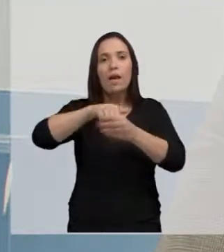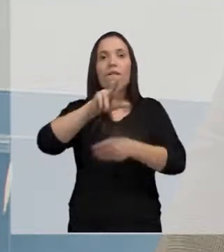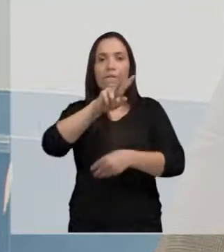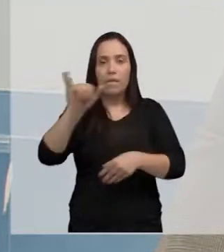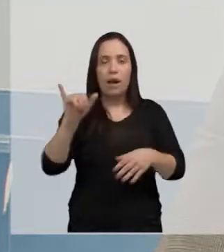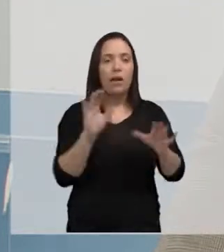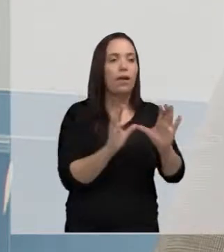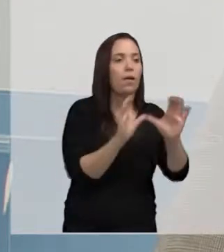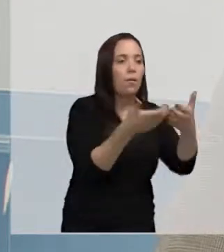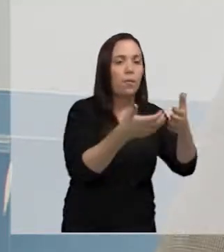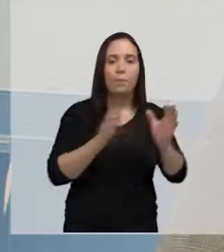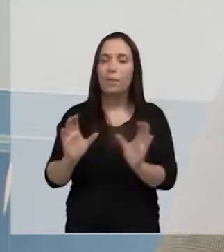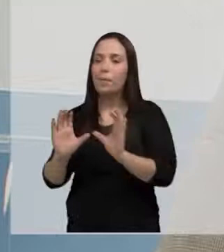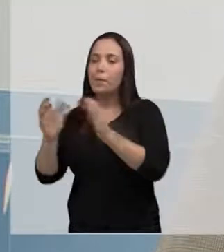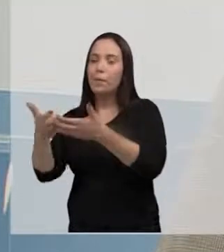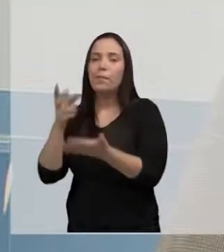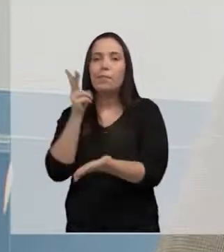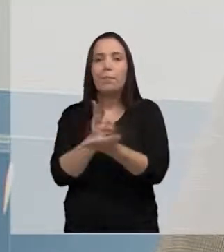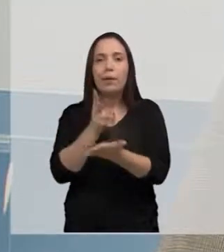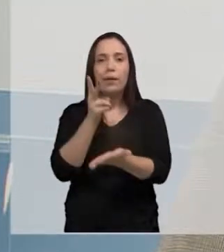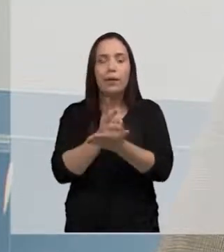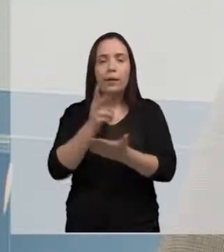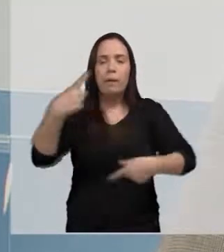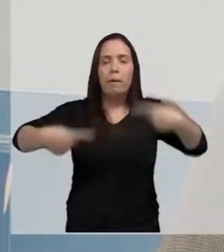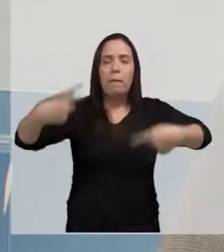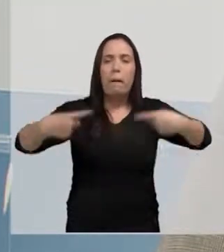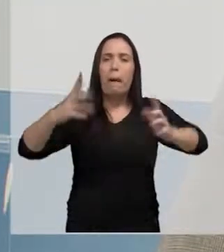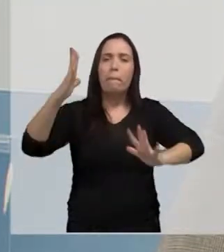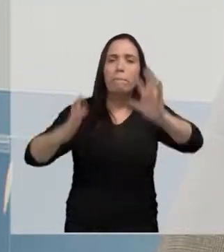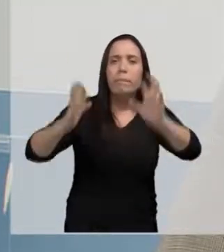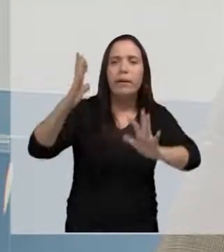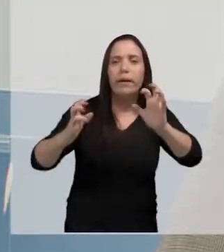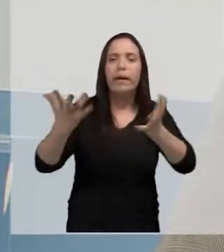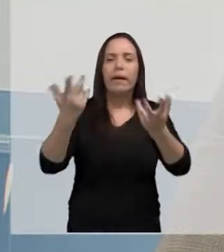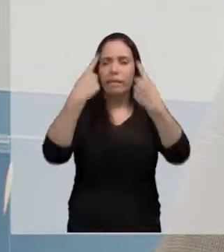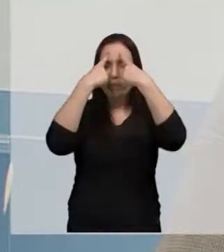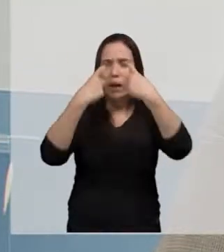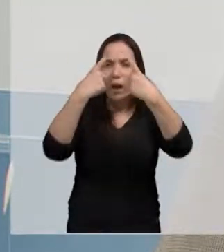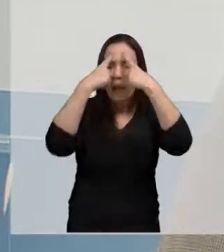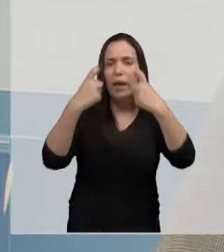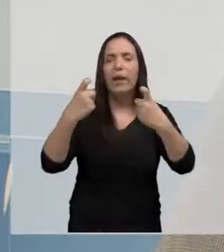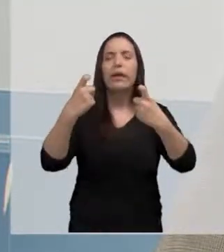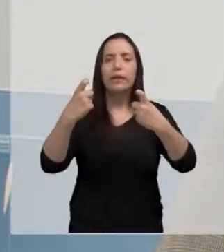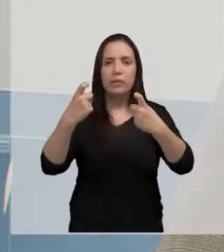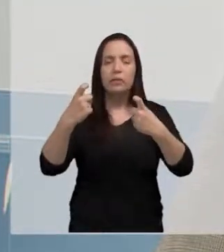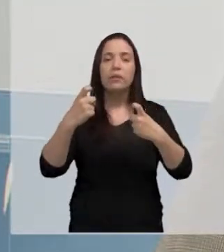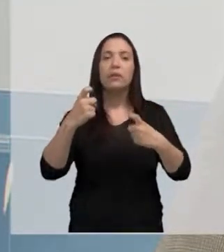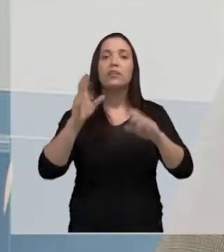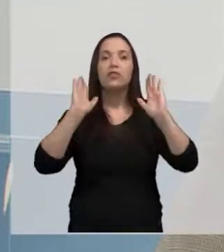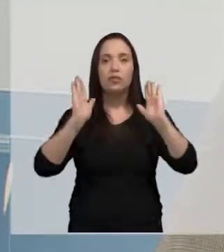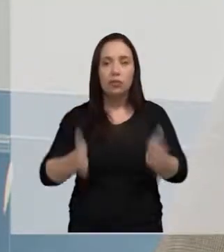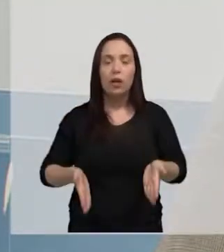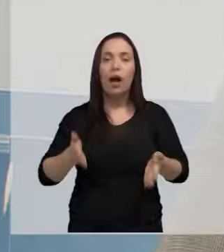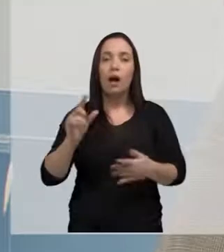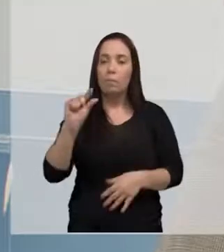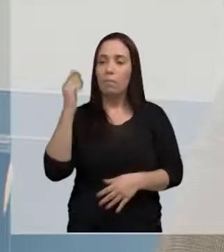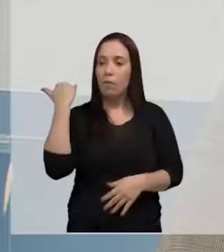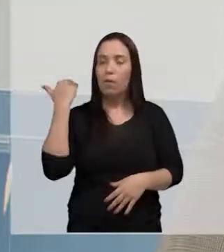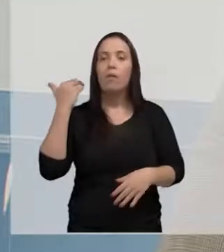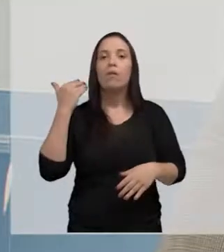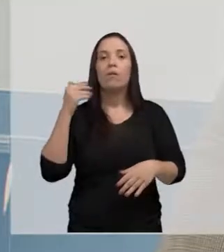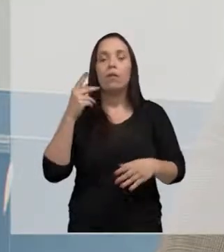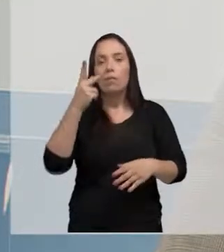polarizada, infelizmente com muito ódio e com muita violência. Os candidatos fizeram apelos essa semana para que